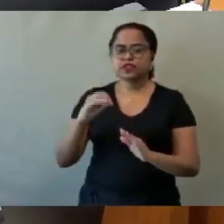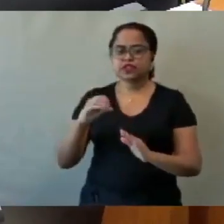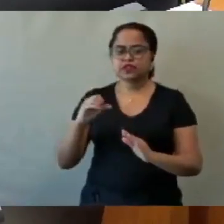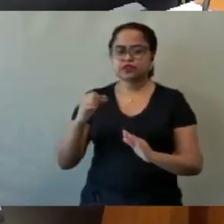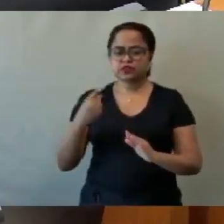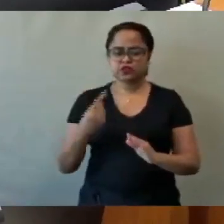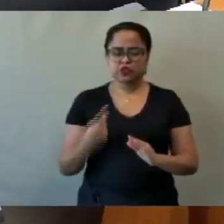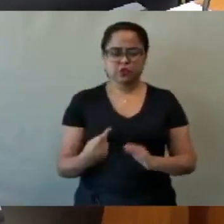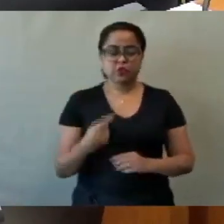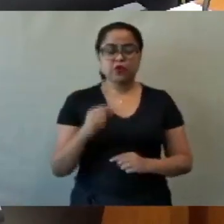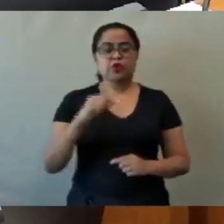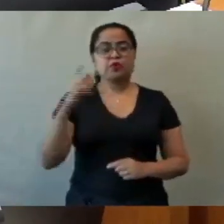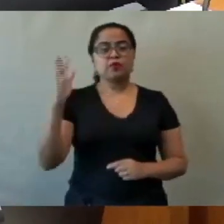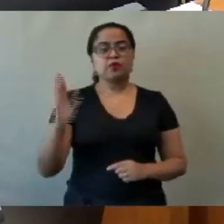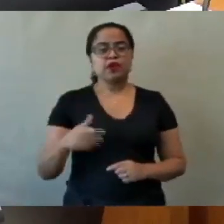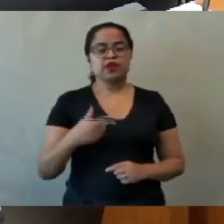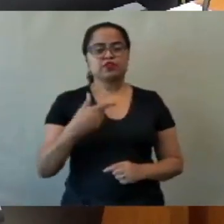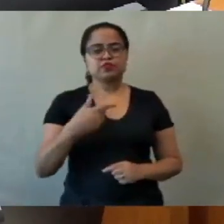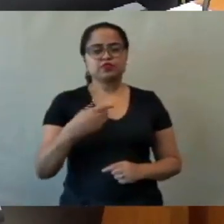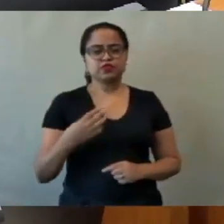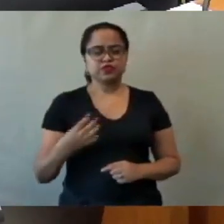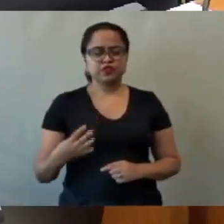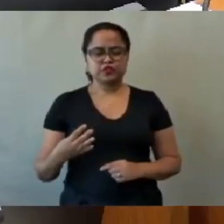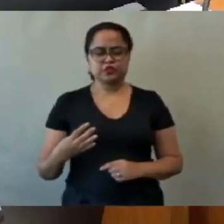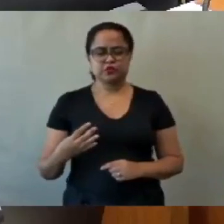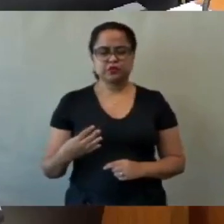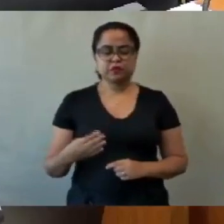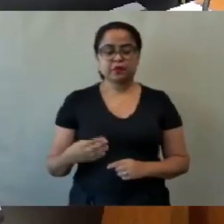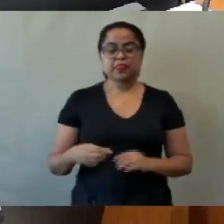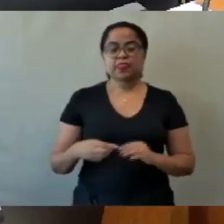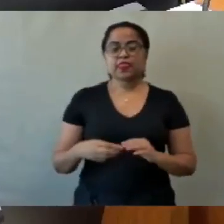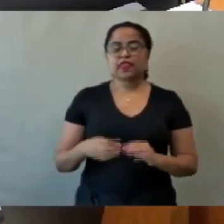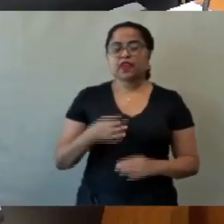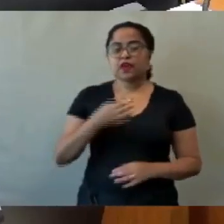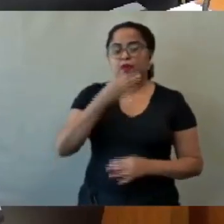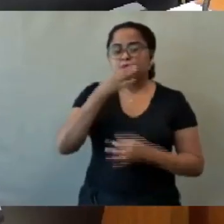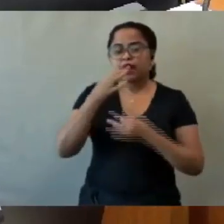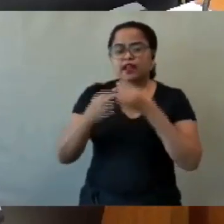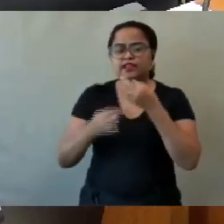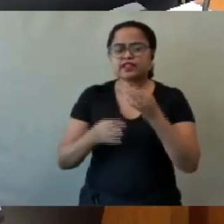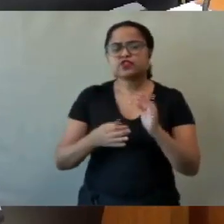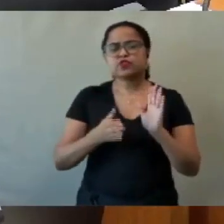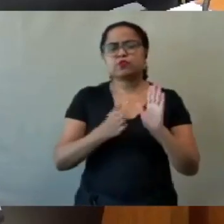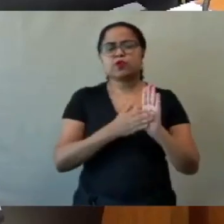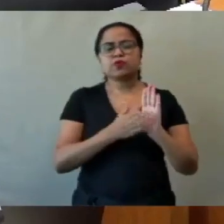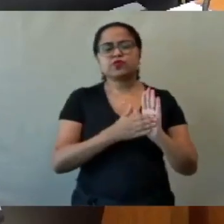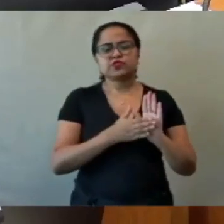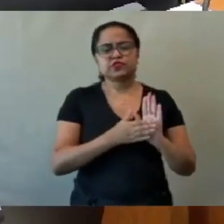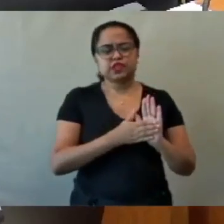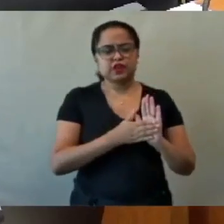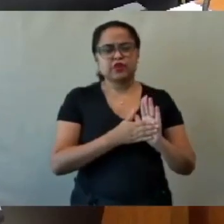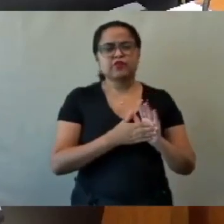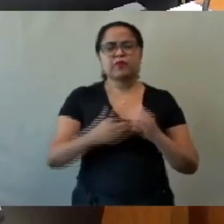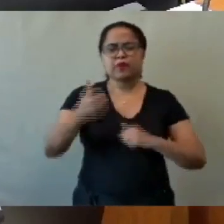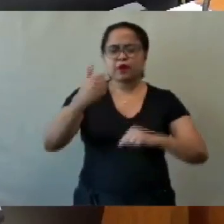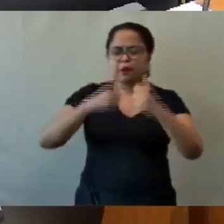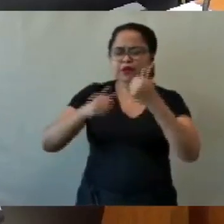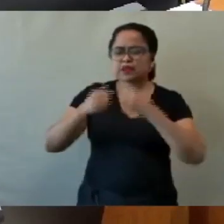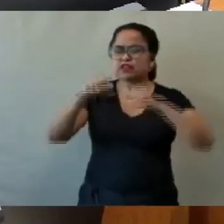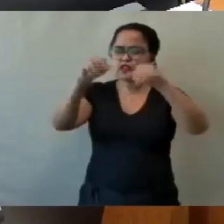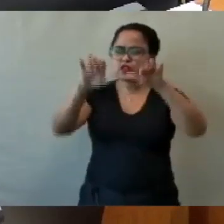801 de 2024. Parecer sobre proposições sujeitas à apreciação do